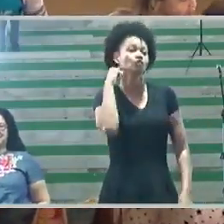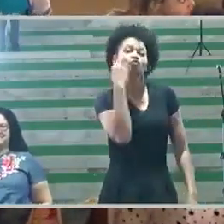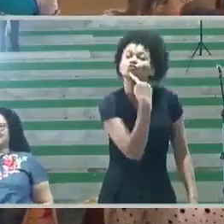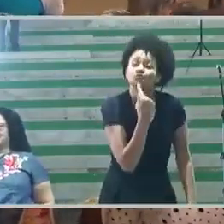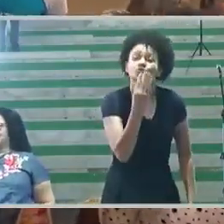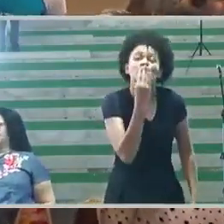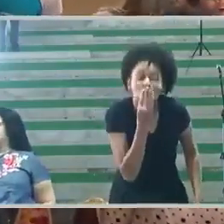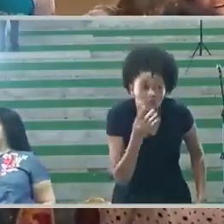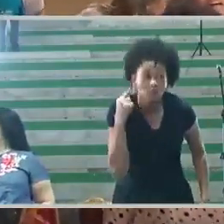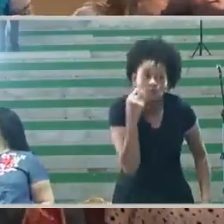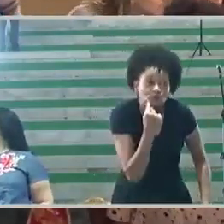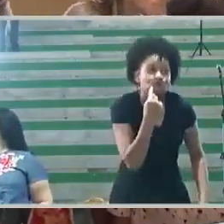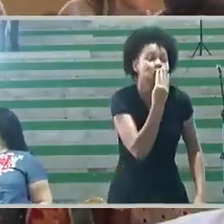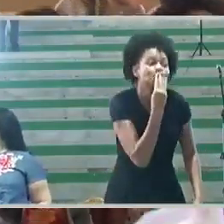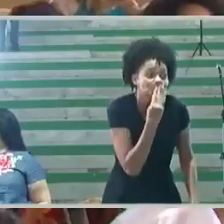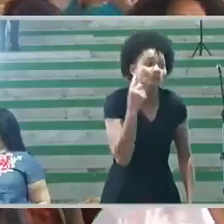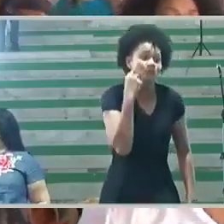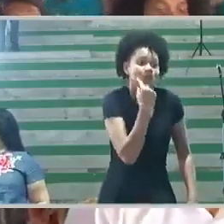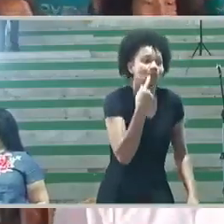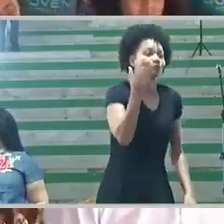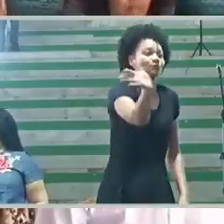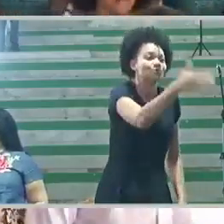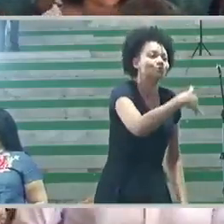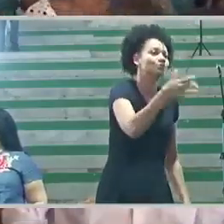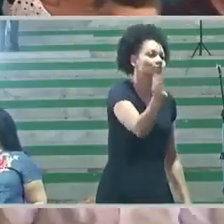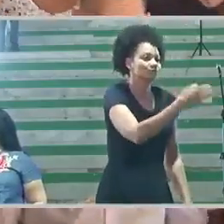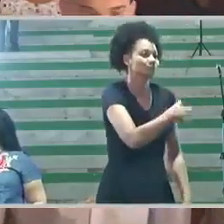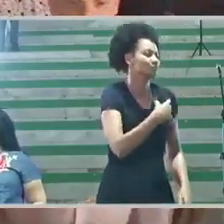viu? Aqui é todo mundo, viu?